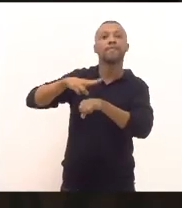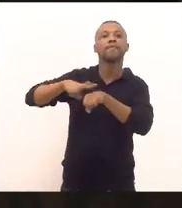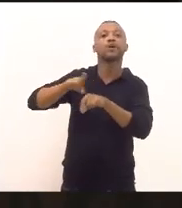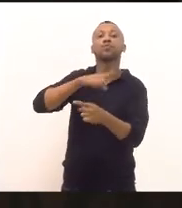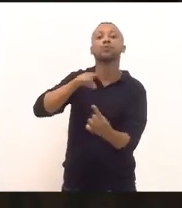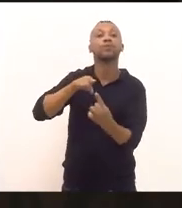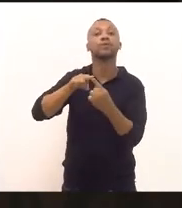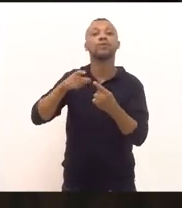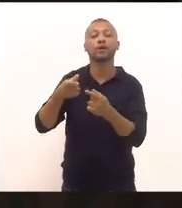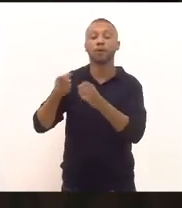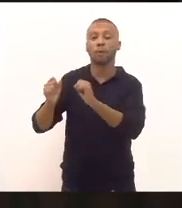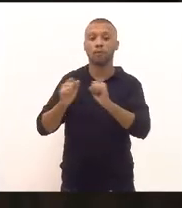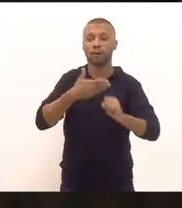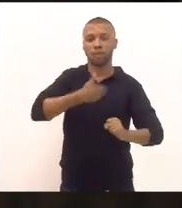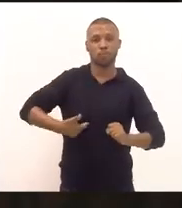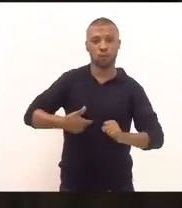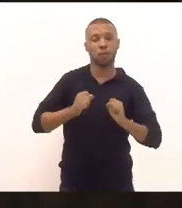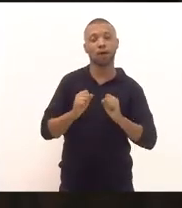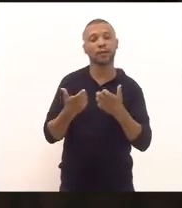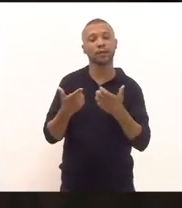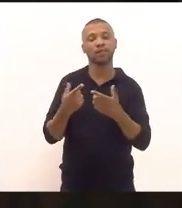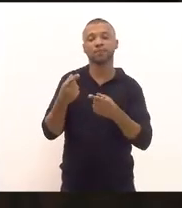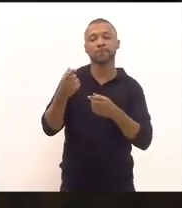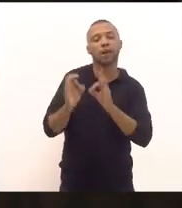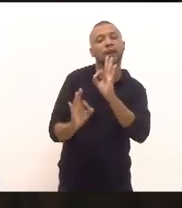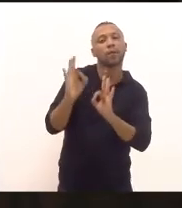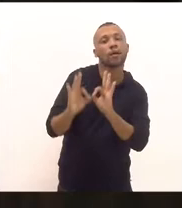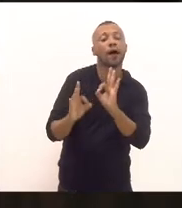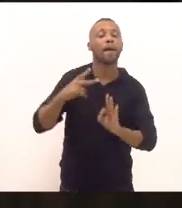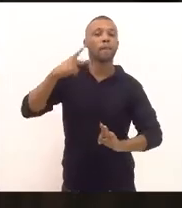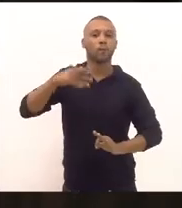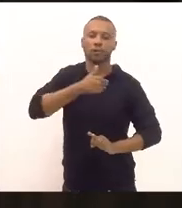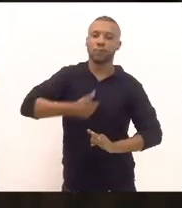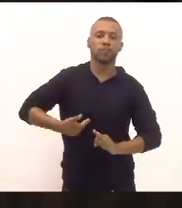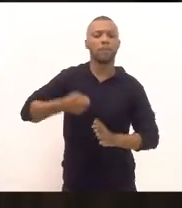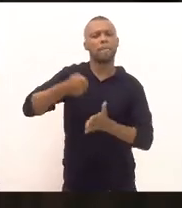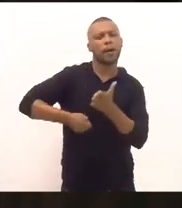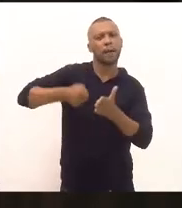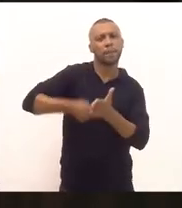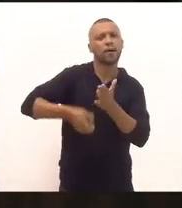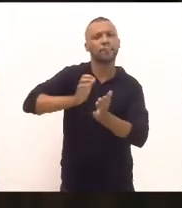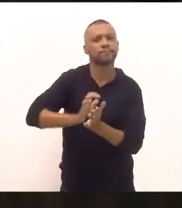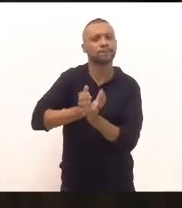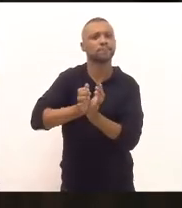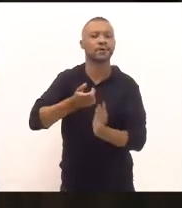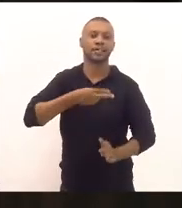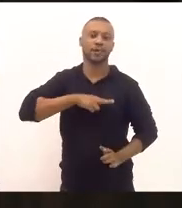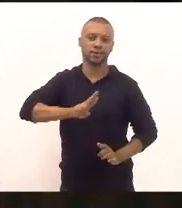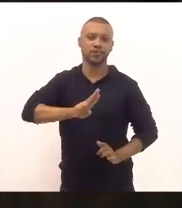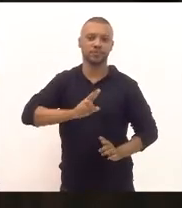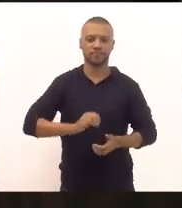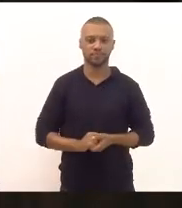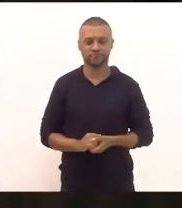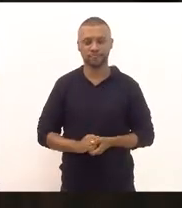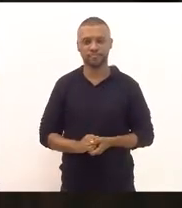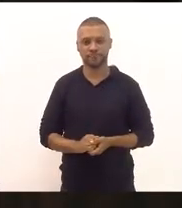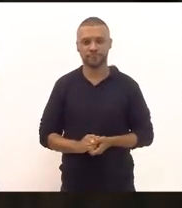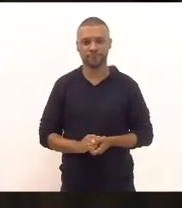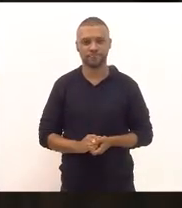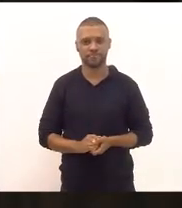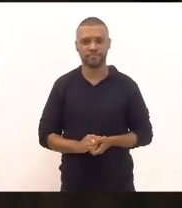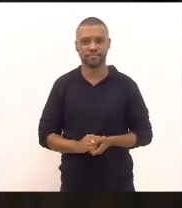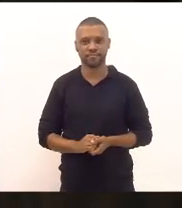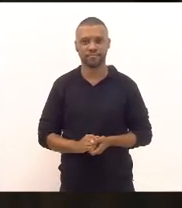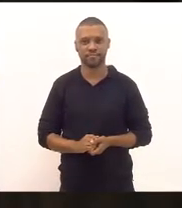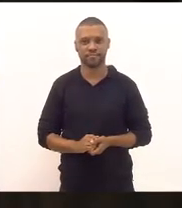o poder público possa operacionalizar políticas públicas de combate ao racismo religioso também